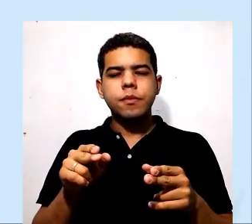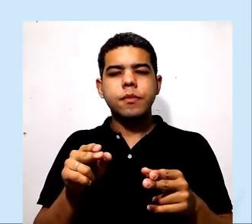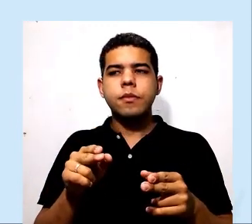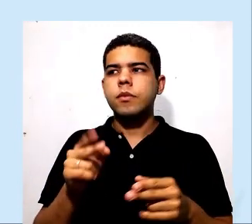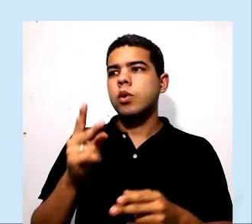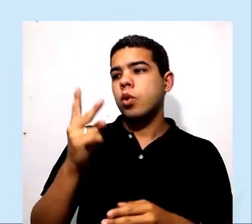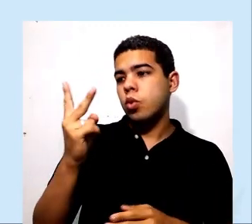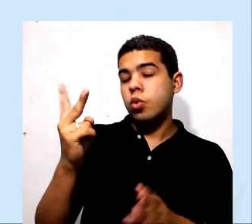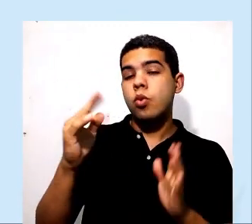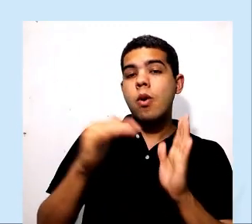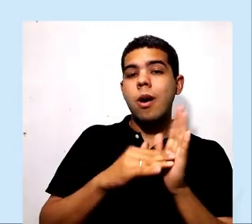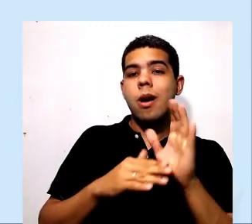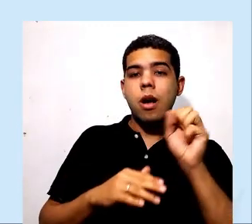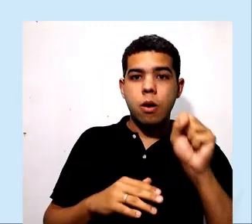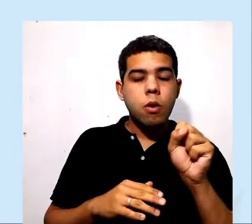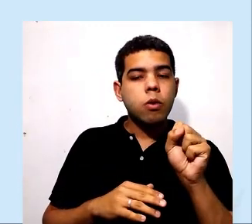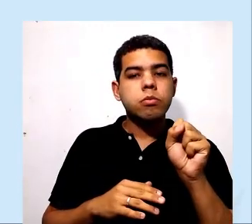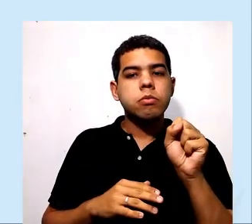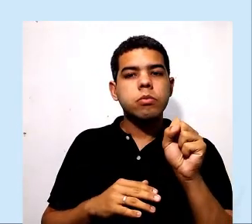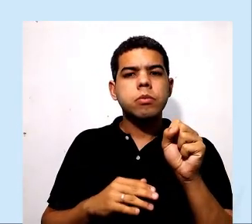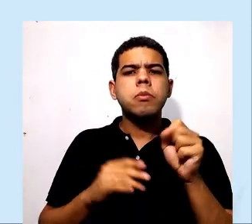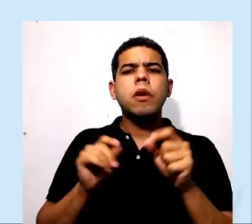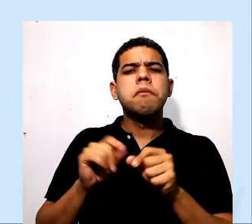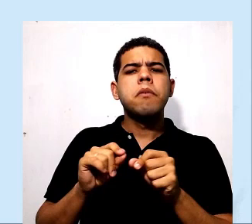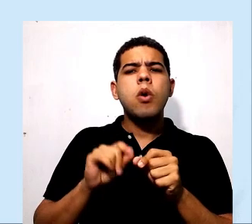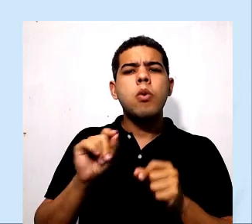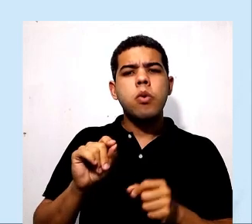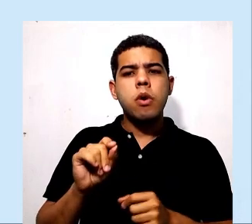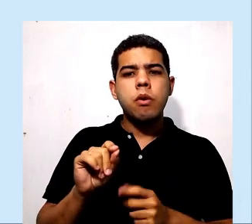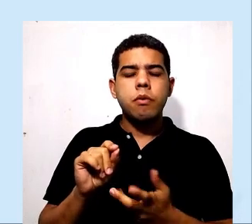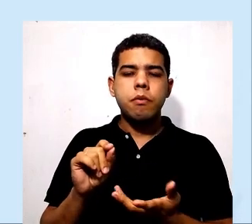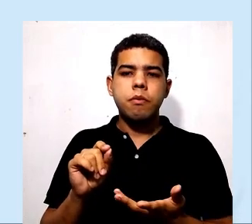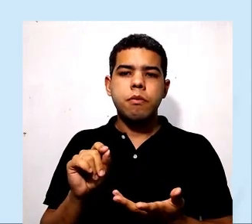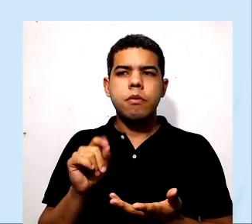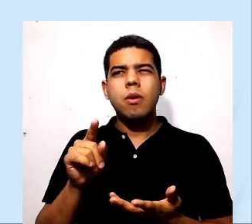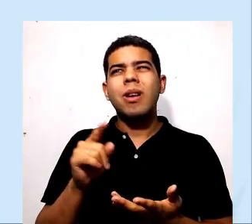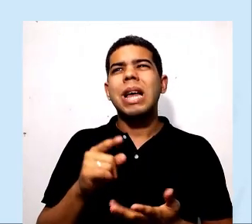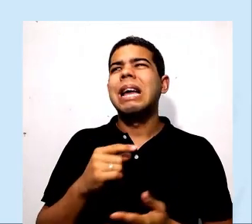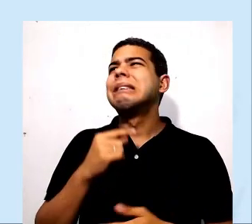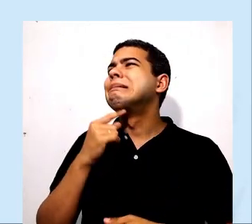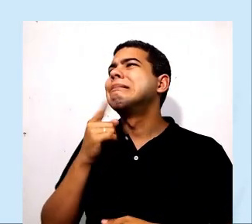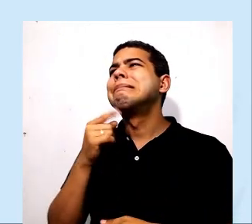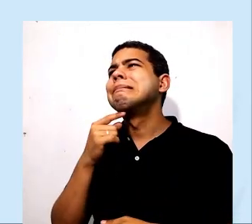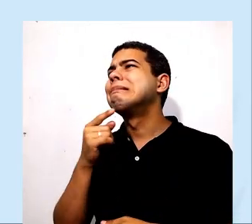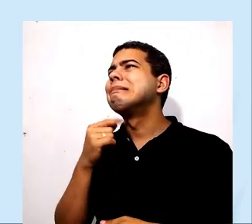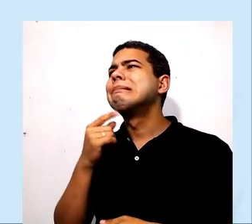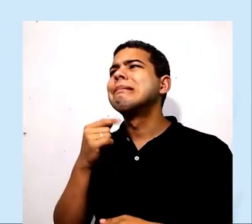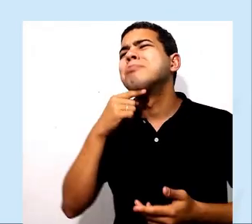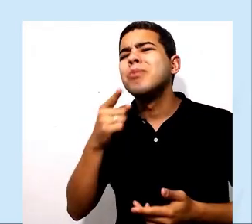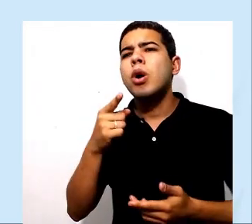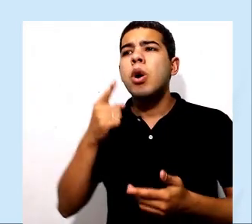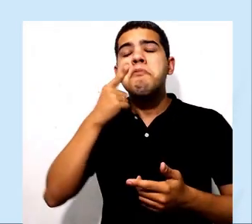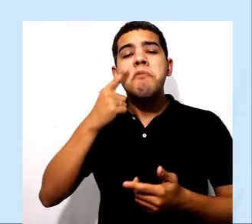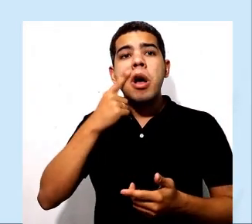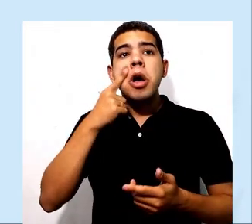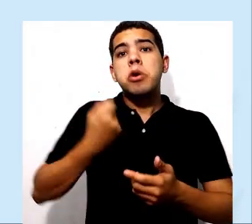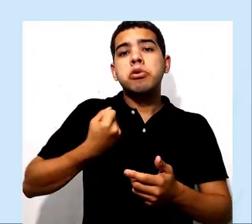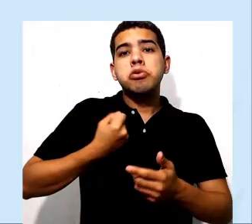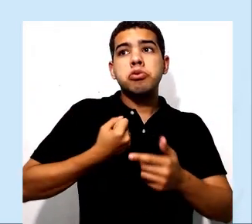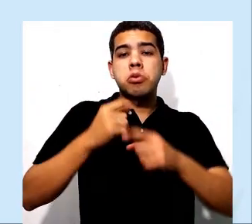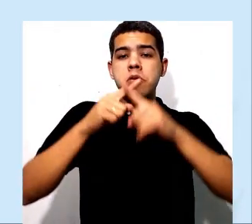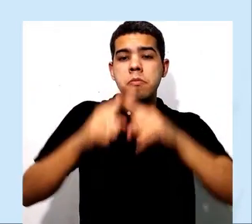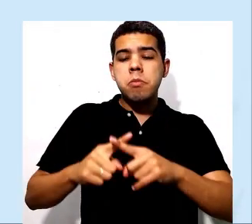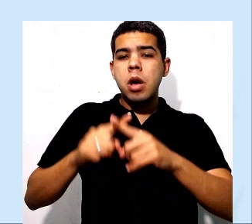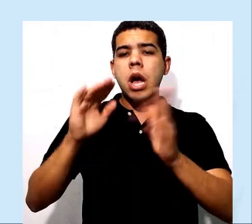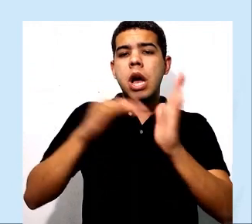quê? Ah, ou seja, eu não consigo ver qual foi o número que multiplicou para chegar em 8. Então, divida 8 dividido por